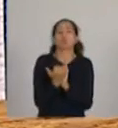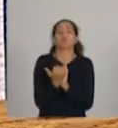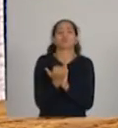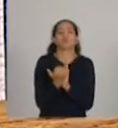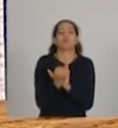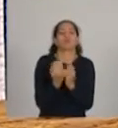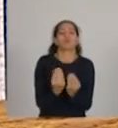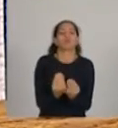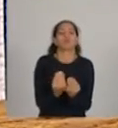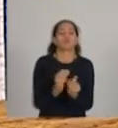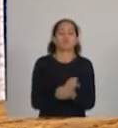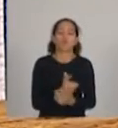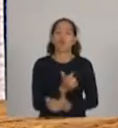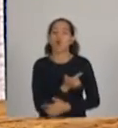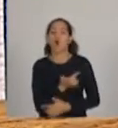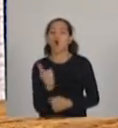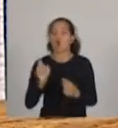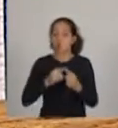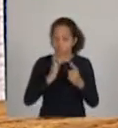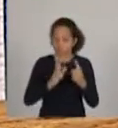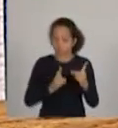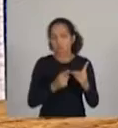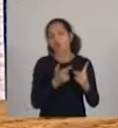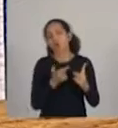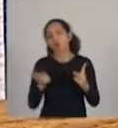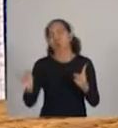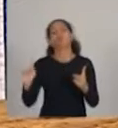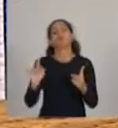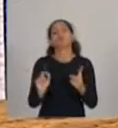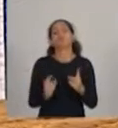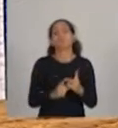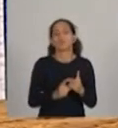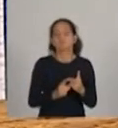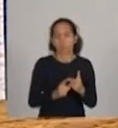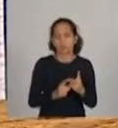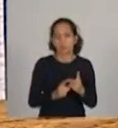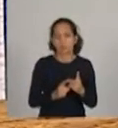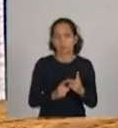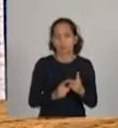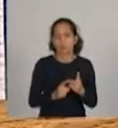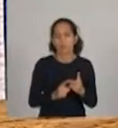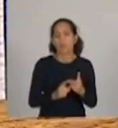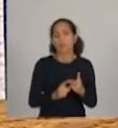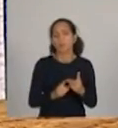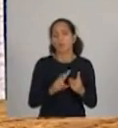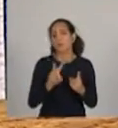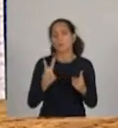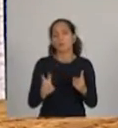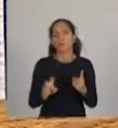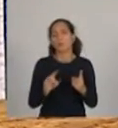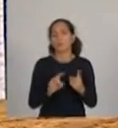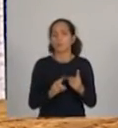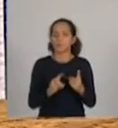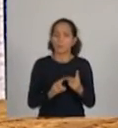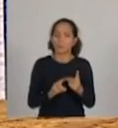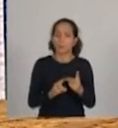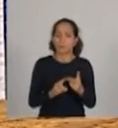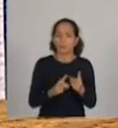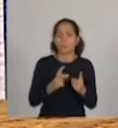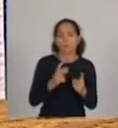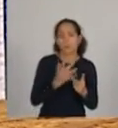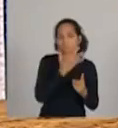outra questão que precisa ser revista, já foi amenizada, é o caso de adoção por